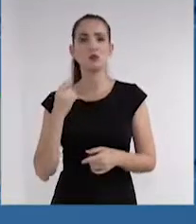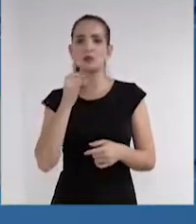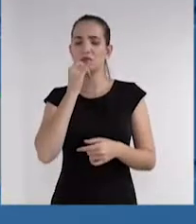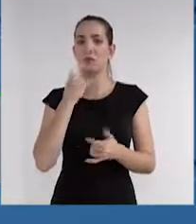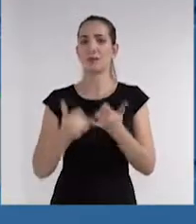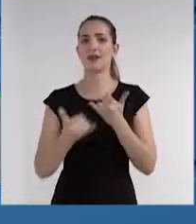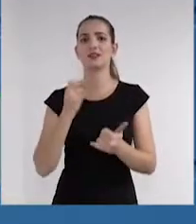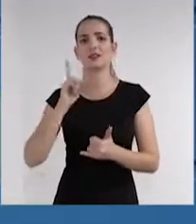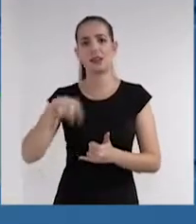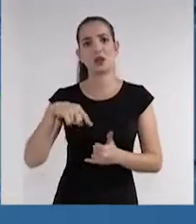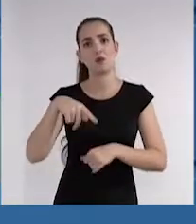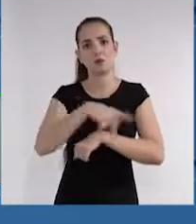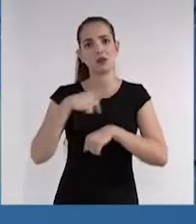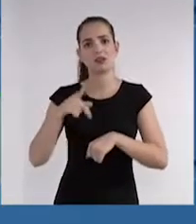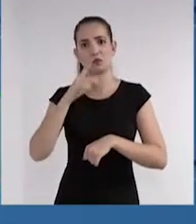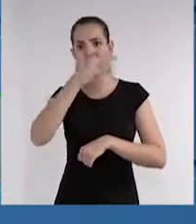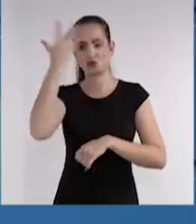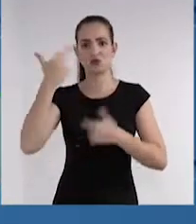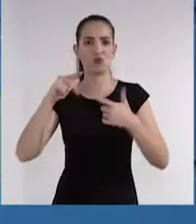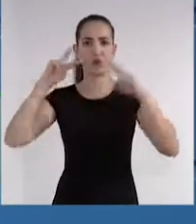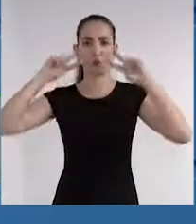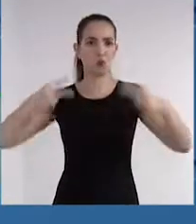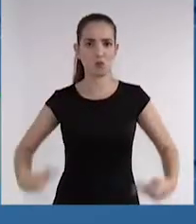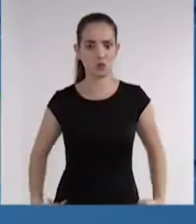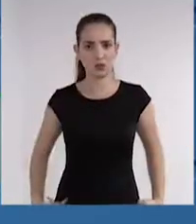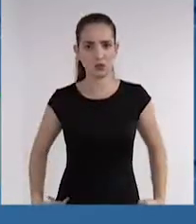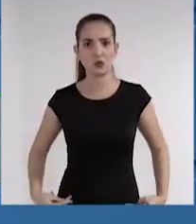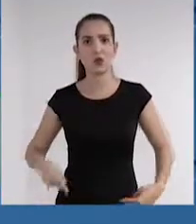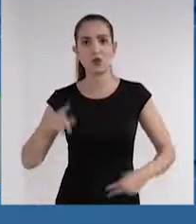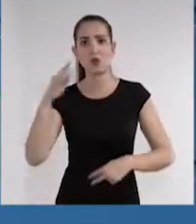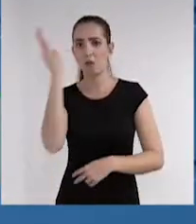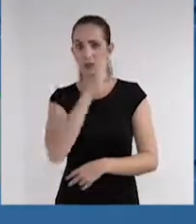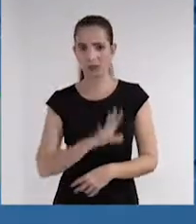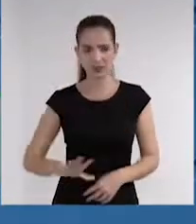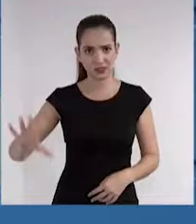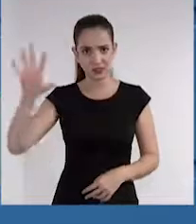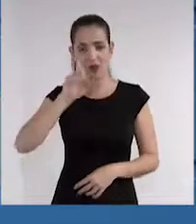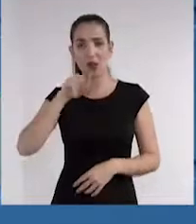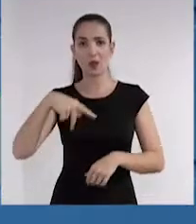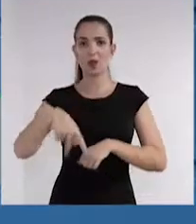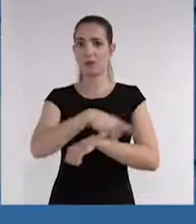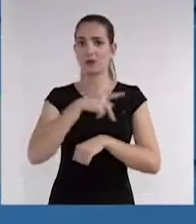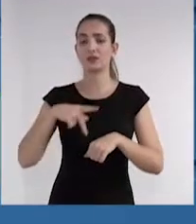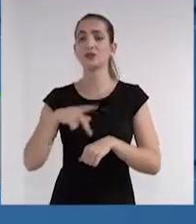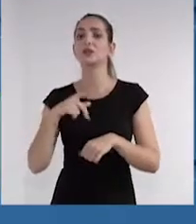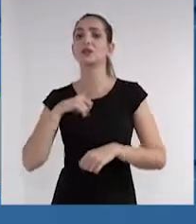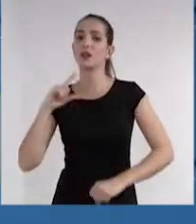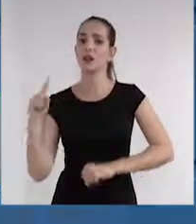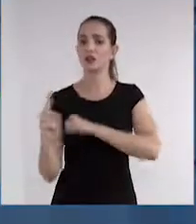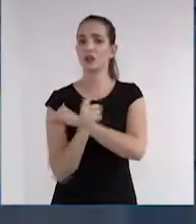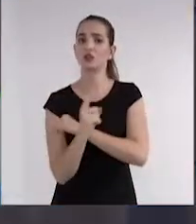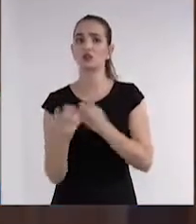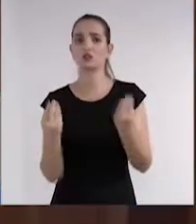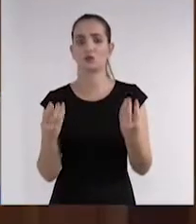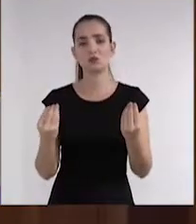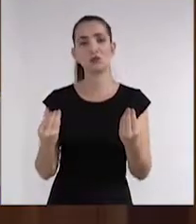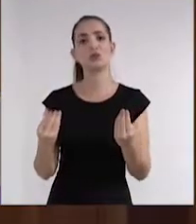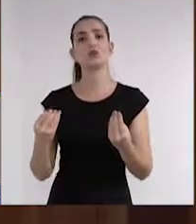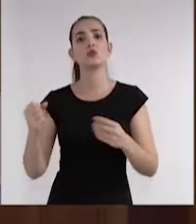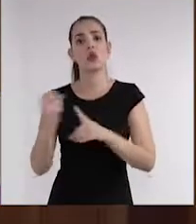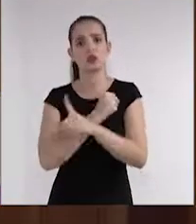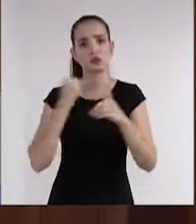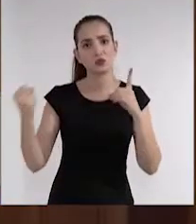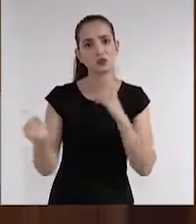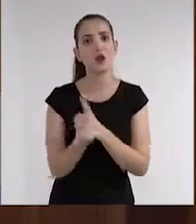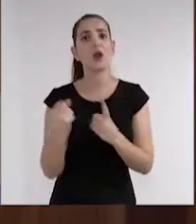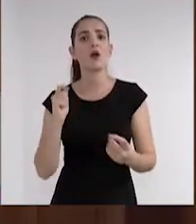de desumano. E não é. O Brasil é um país que tem atendido muito a área social, com